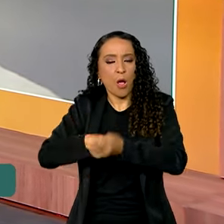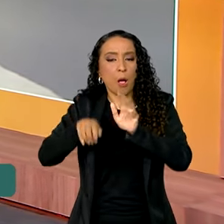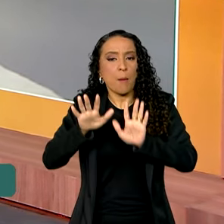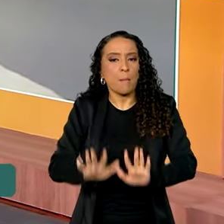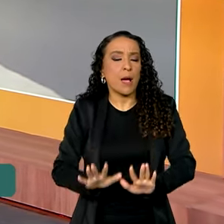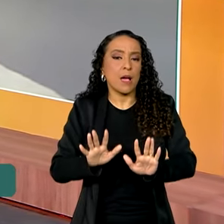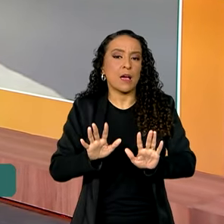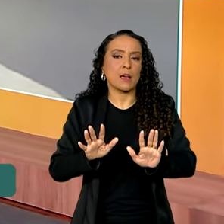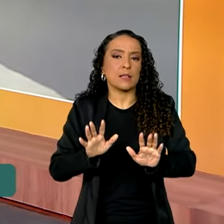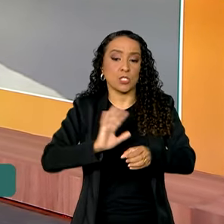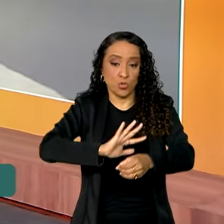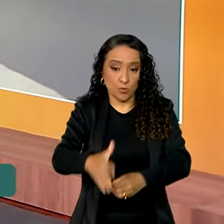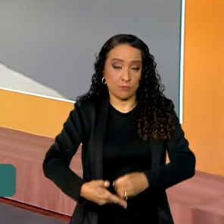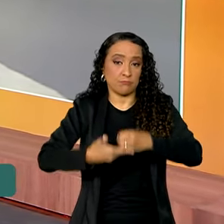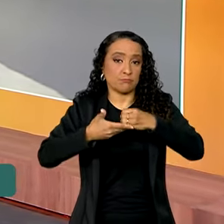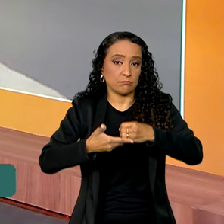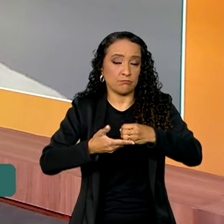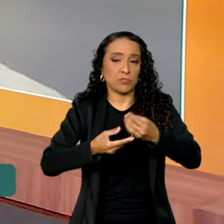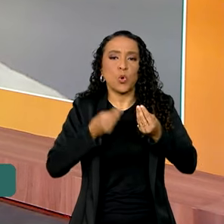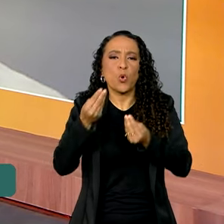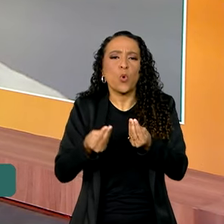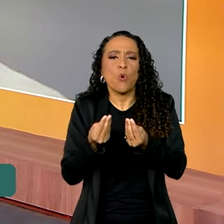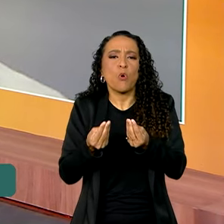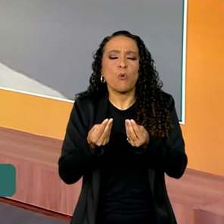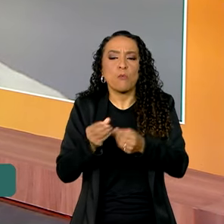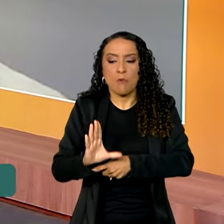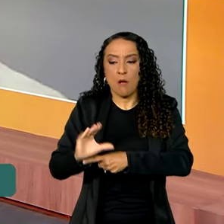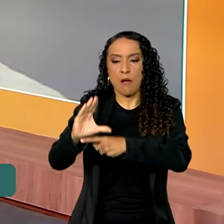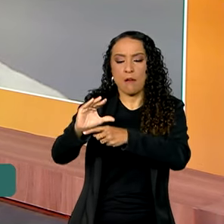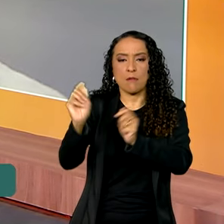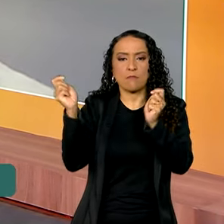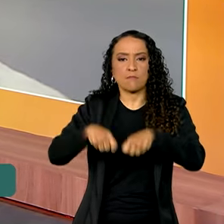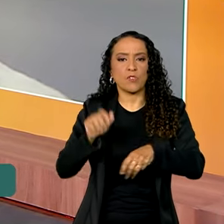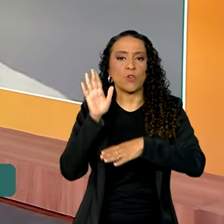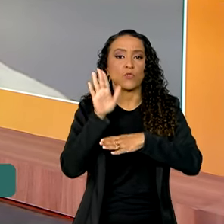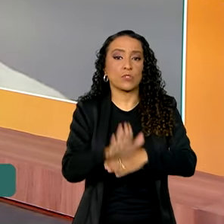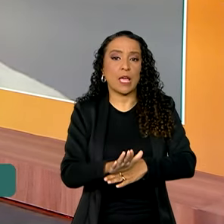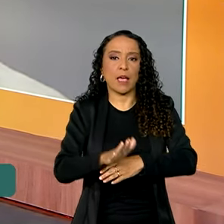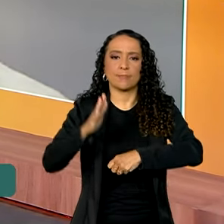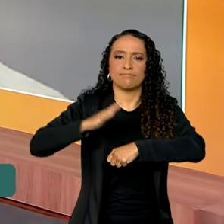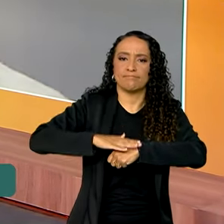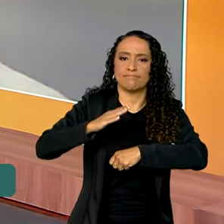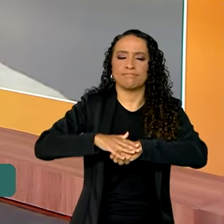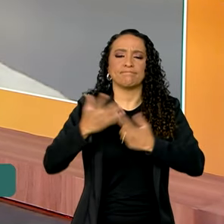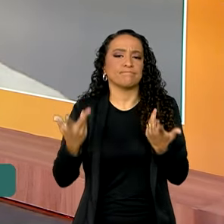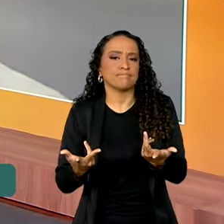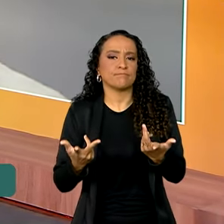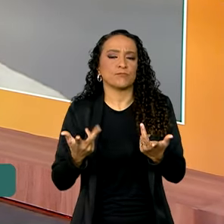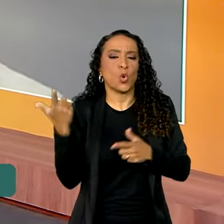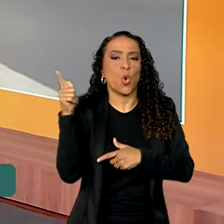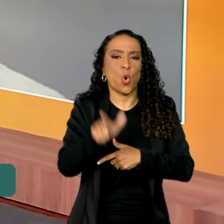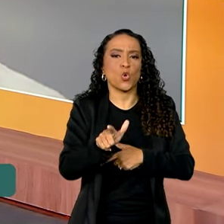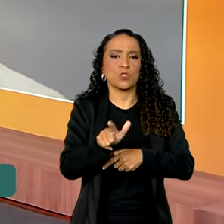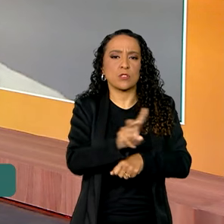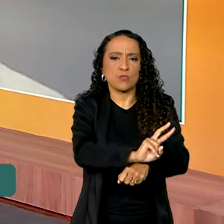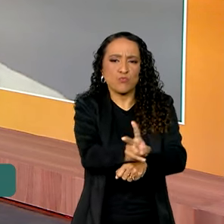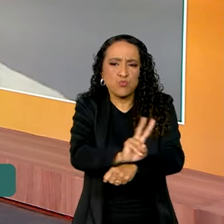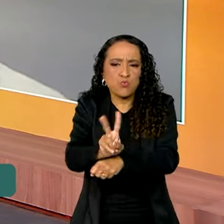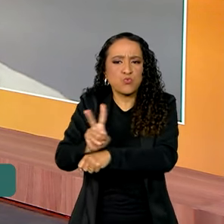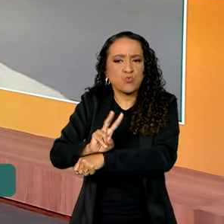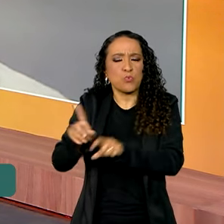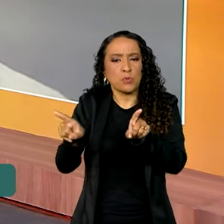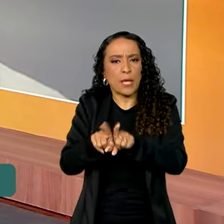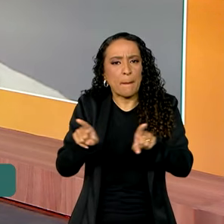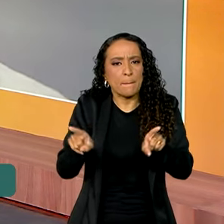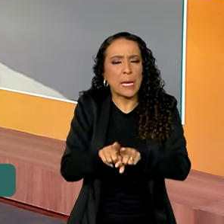de forma sustentável. Como que a ciência pode ajudar aí nessa missão de conseguir preservar e, ao